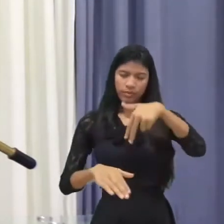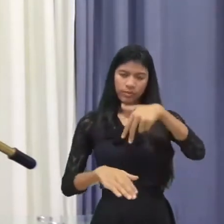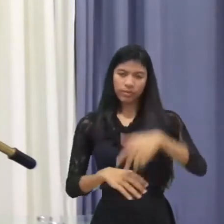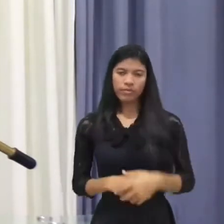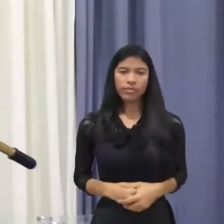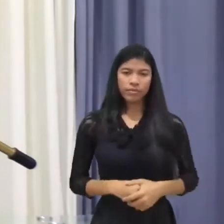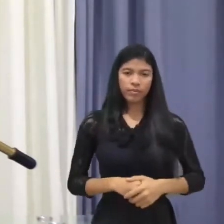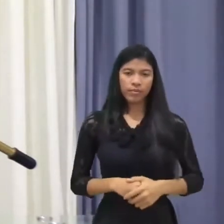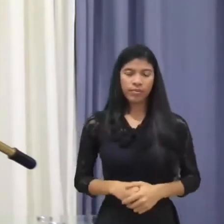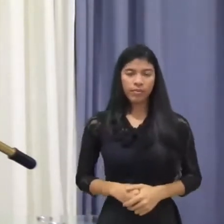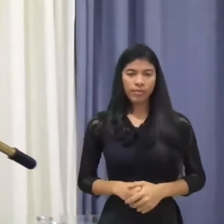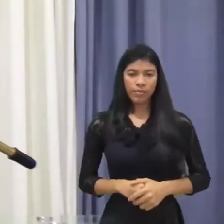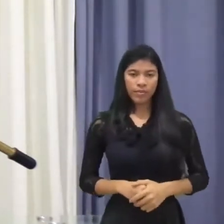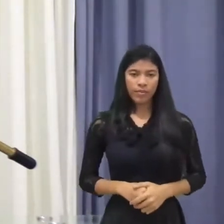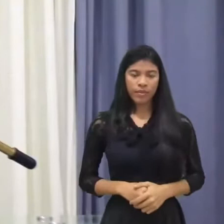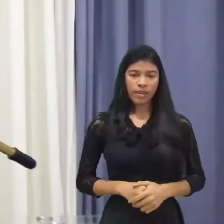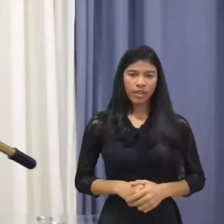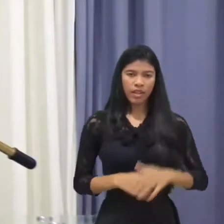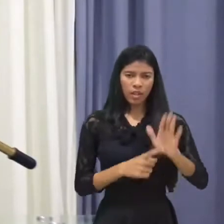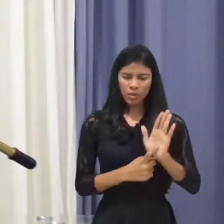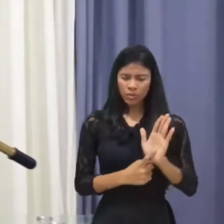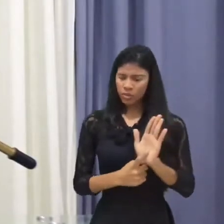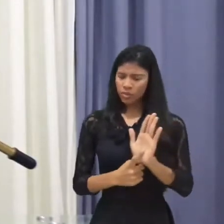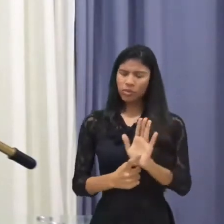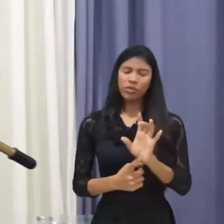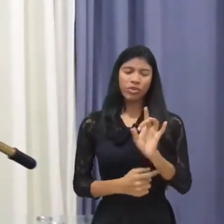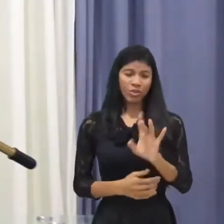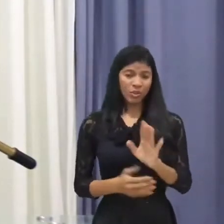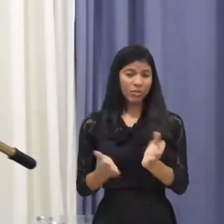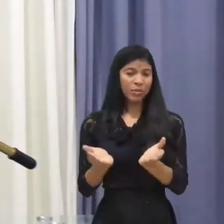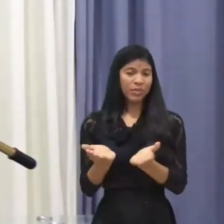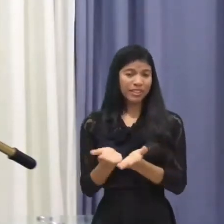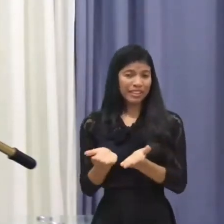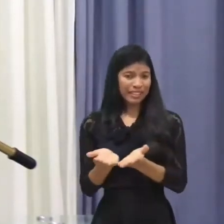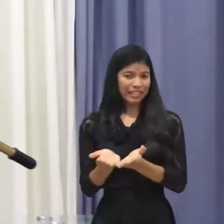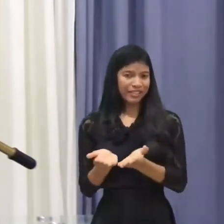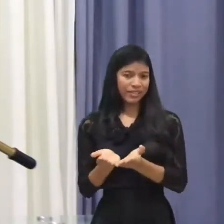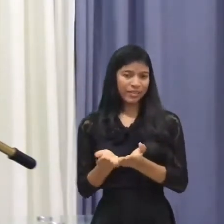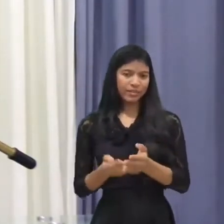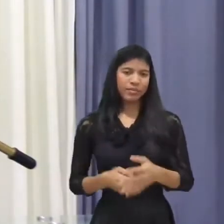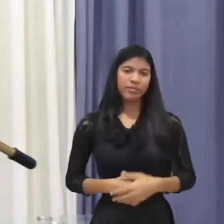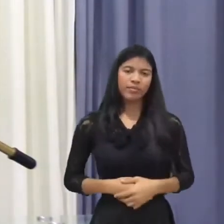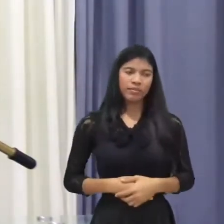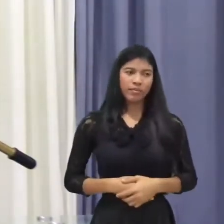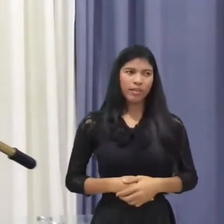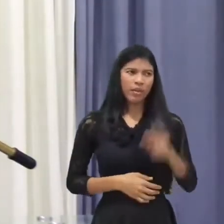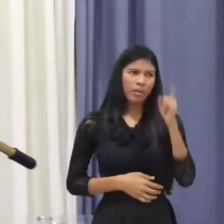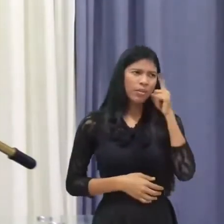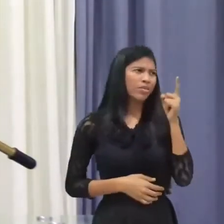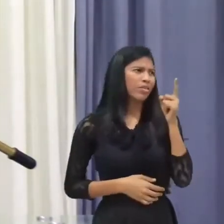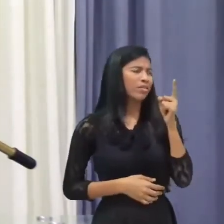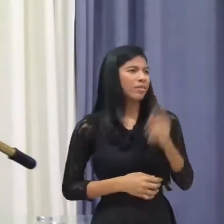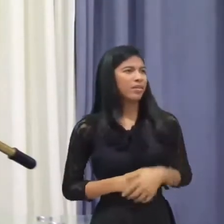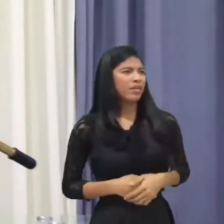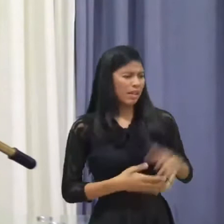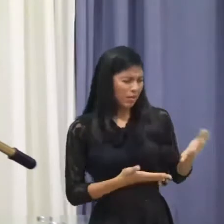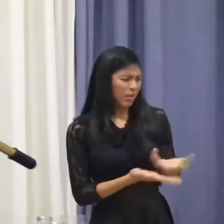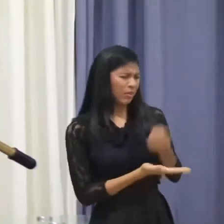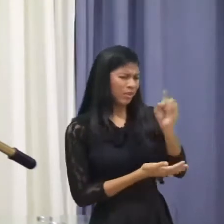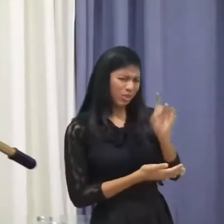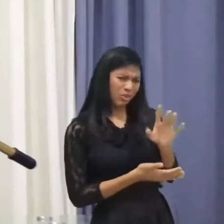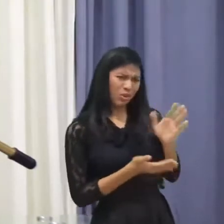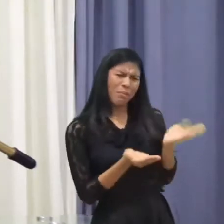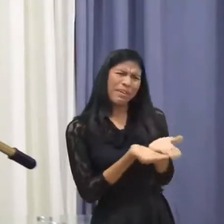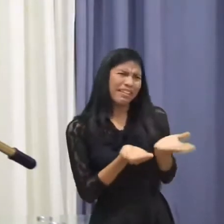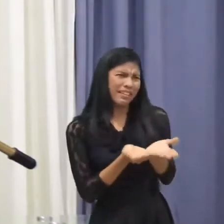mais senão para a igreja. Alguém pode pensar assim: mas o arrebatamento só para a igreja, quer dizer que só os